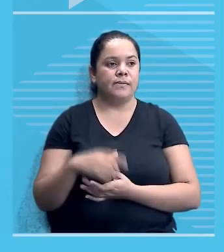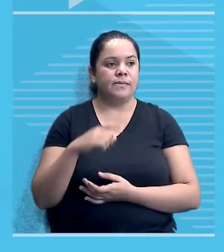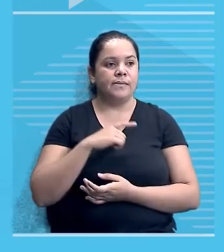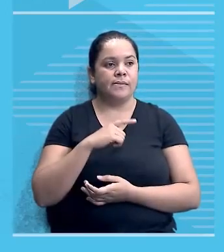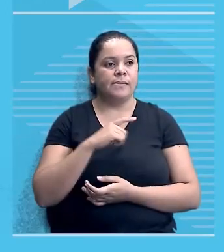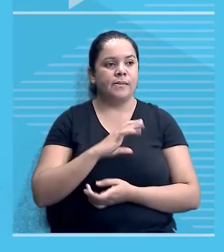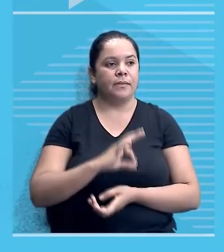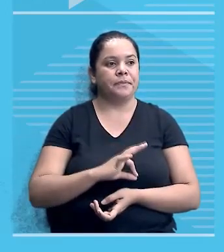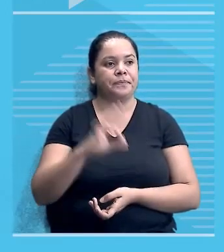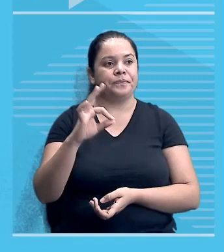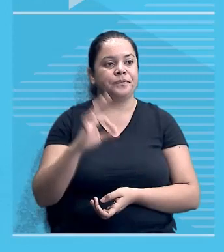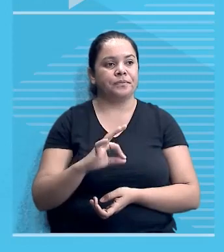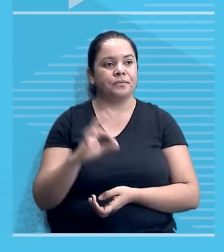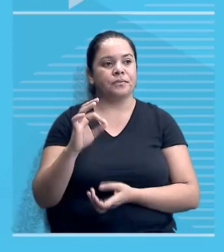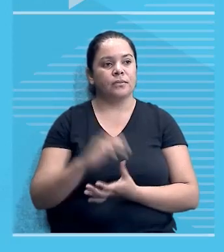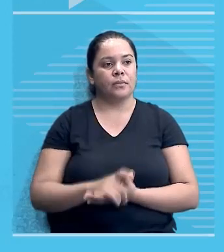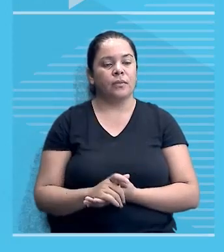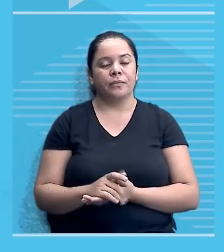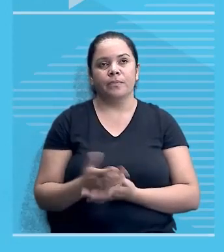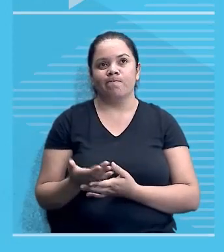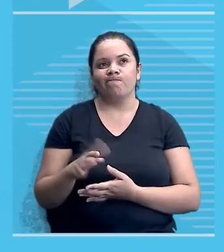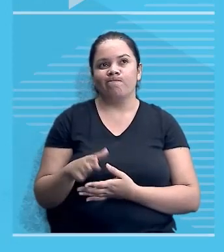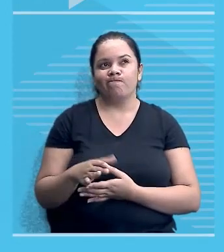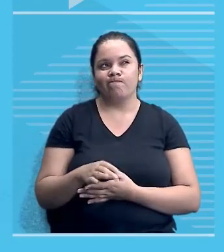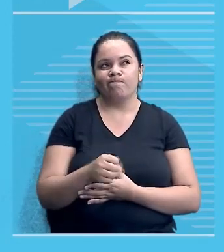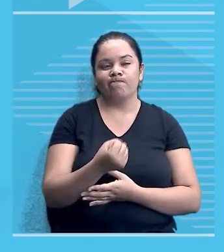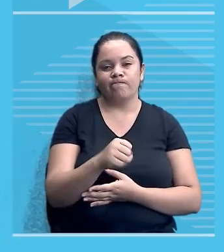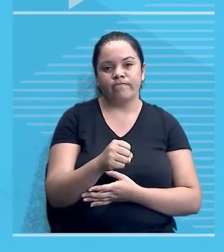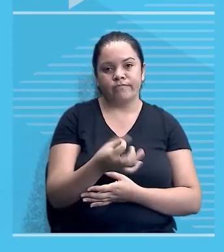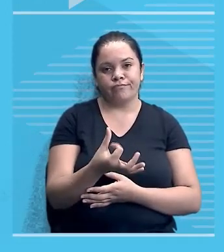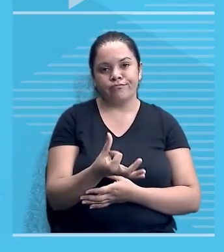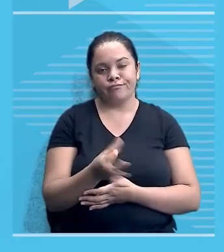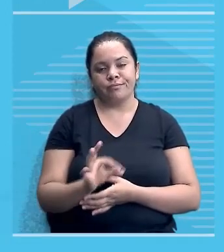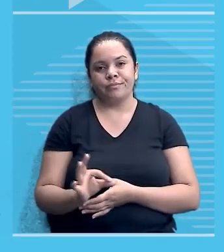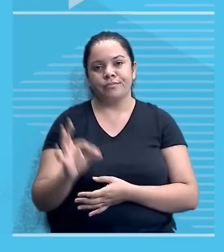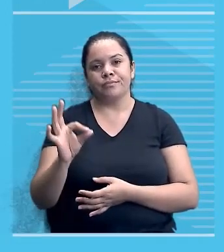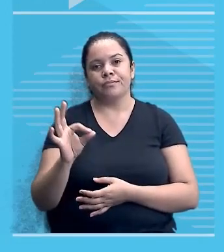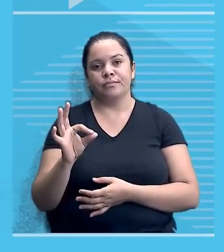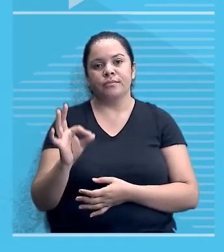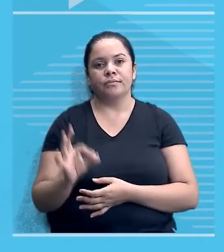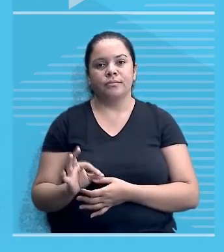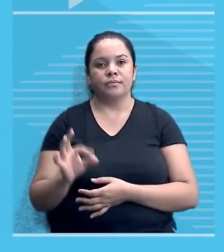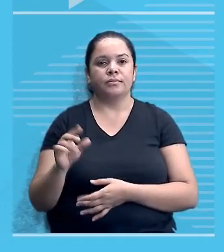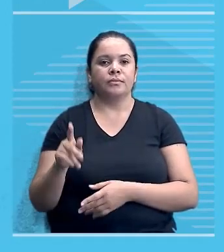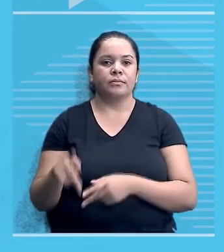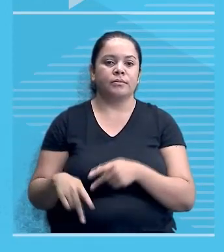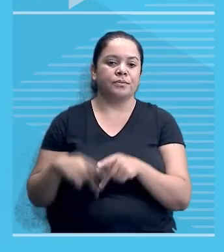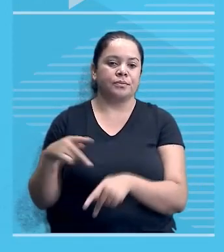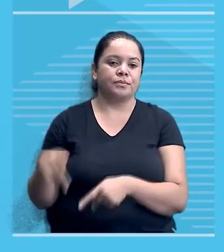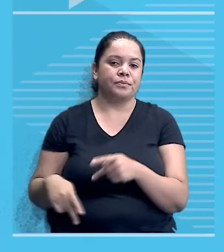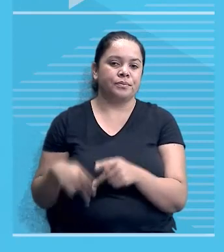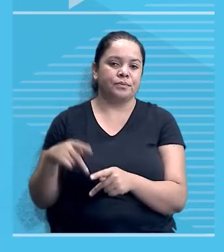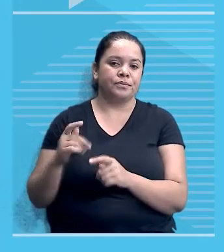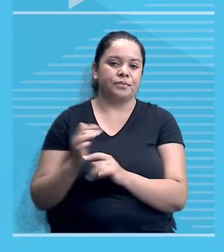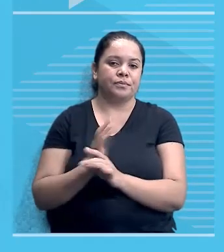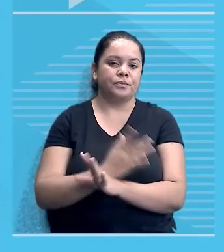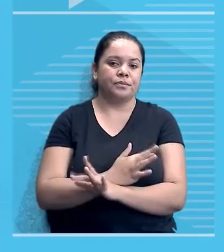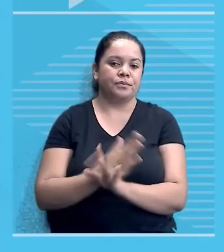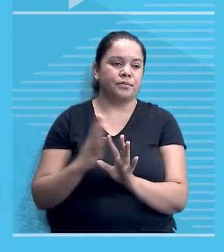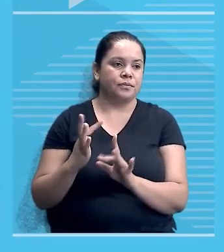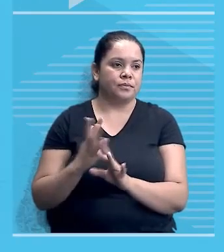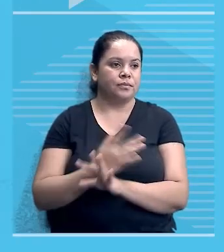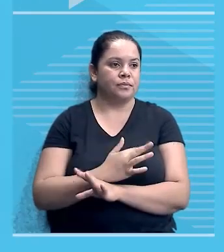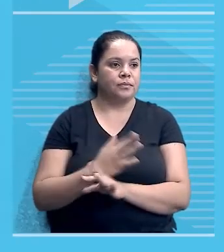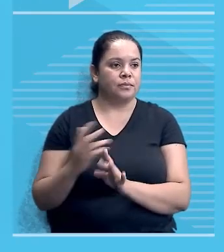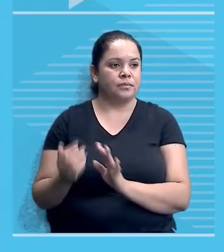de 86% né de população urbana no